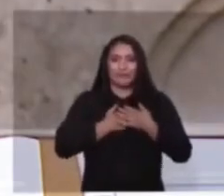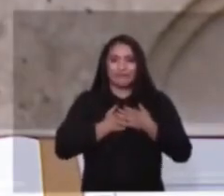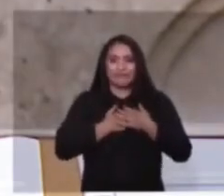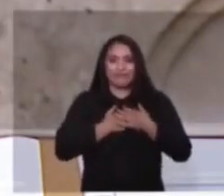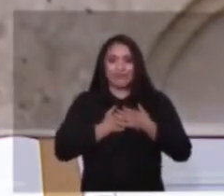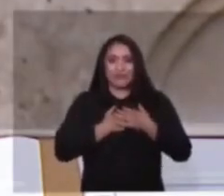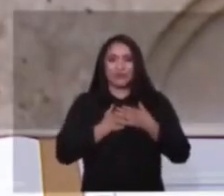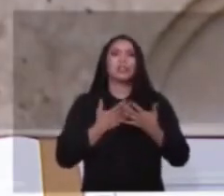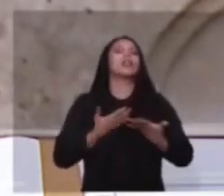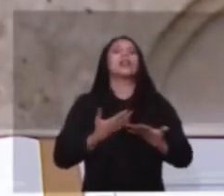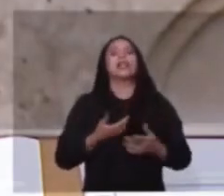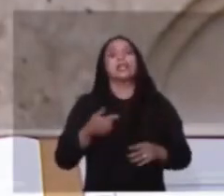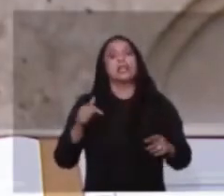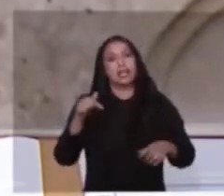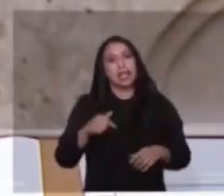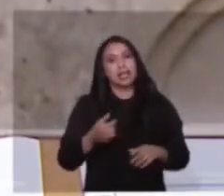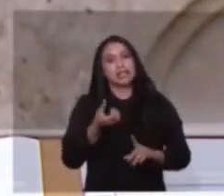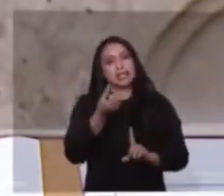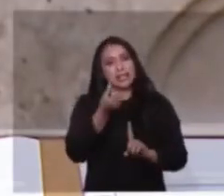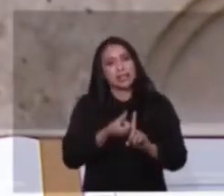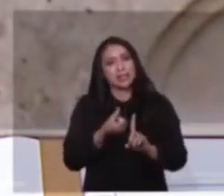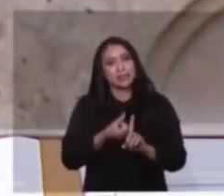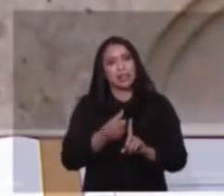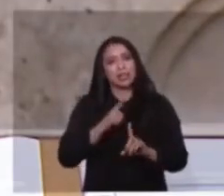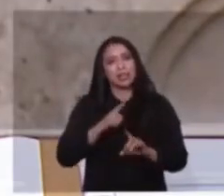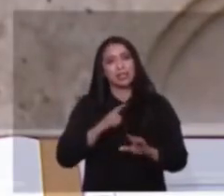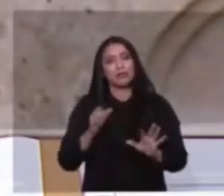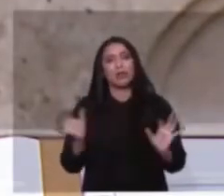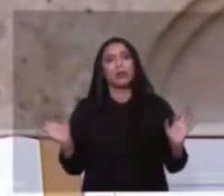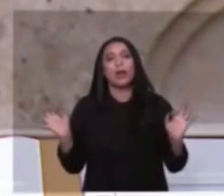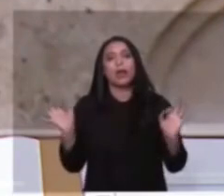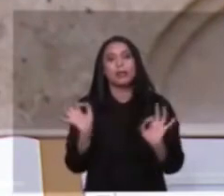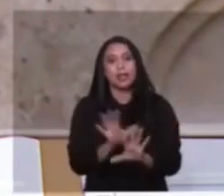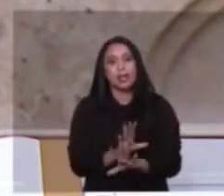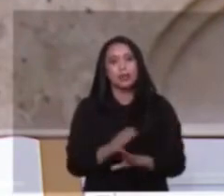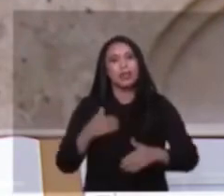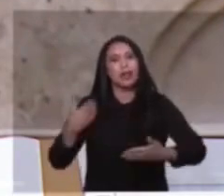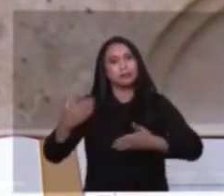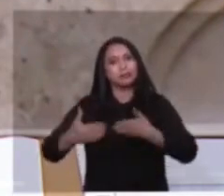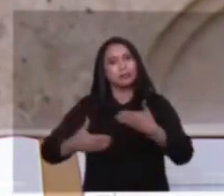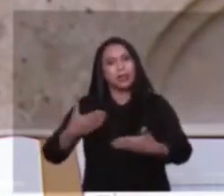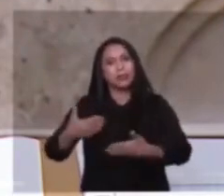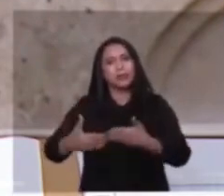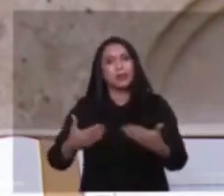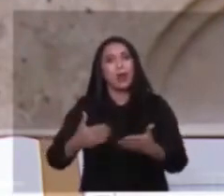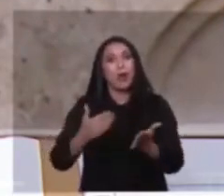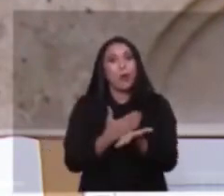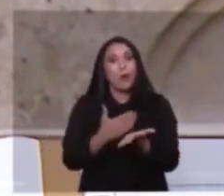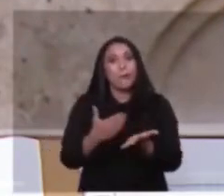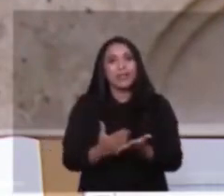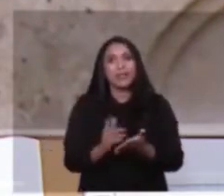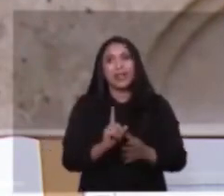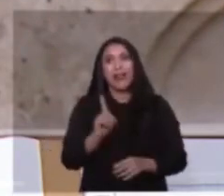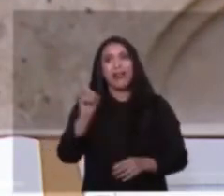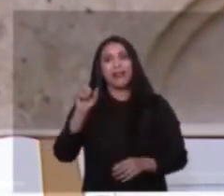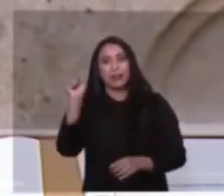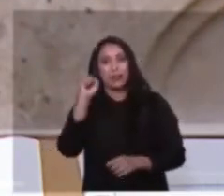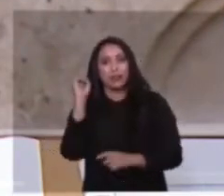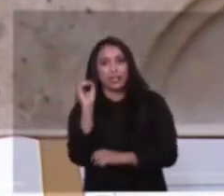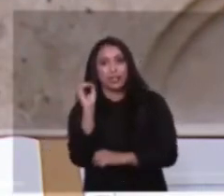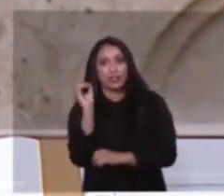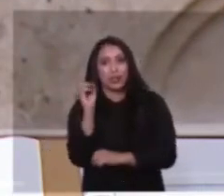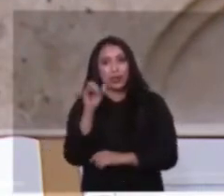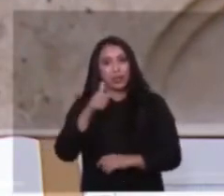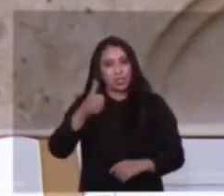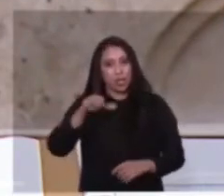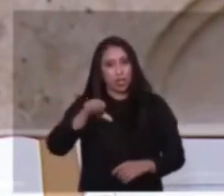em meio a este semestre, um longo caminho que comecei a trilhar no meu Rio Grande do Sul, em 19 de